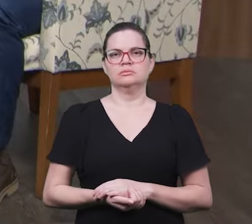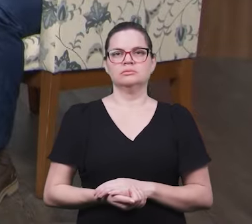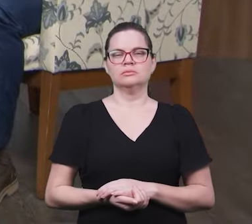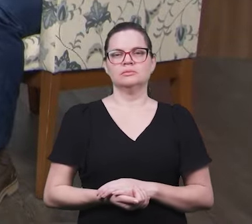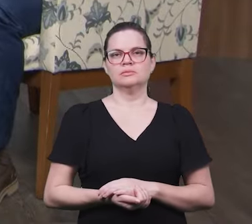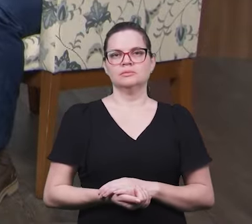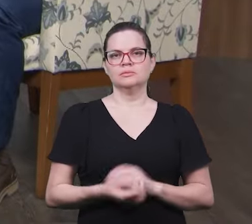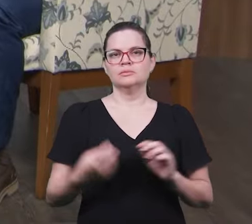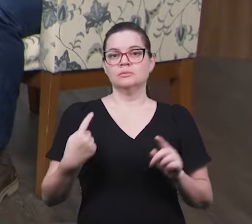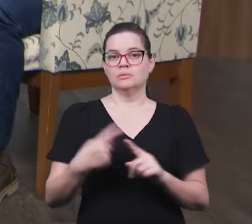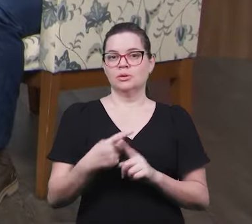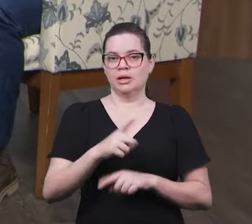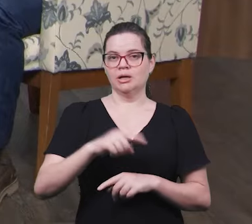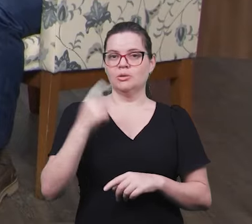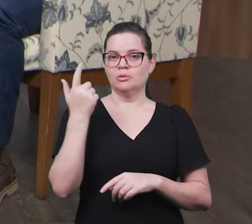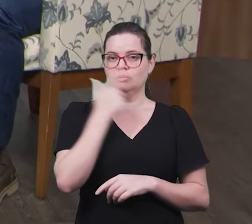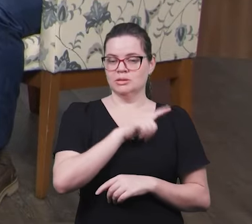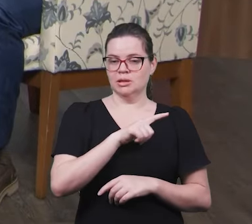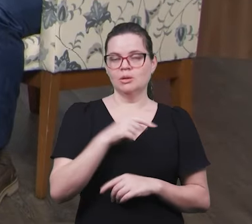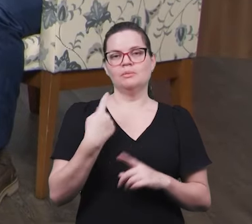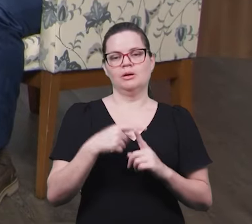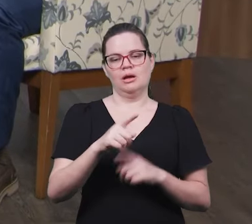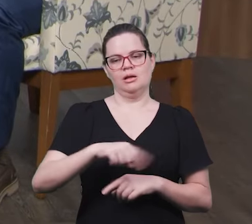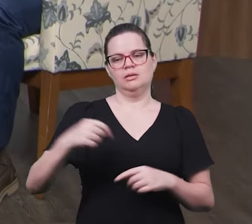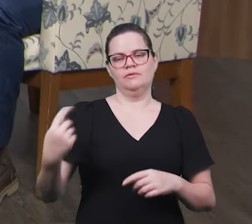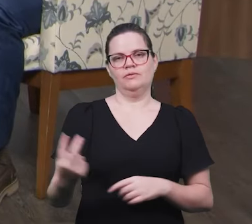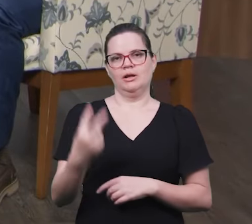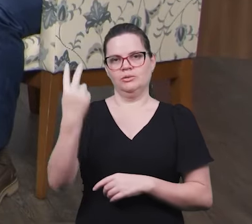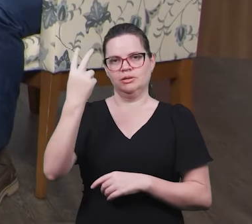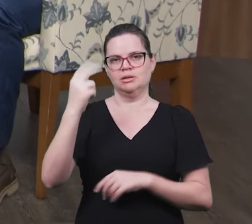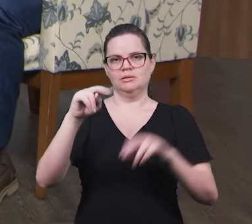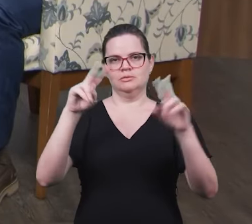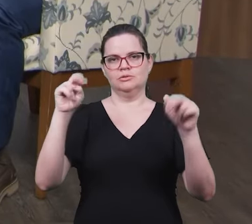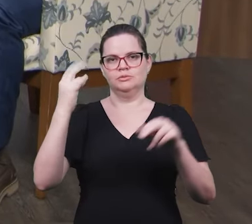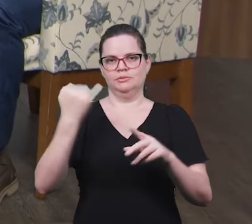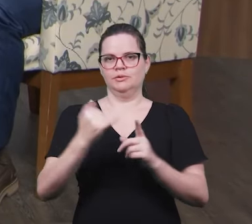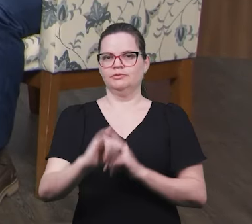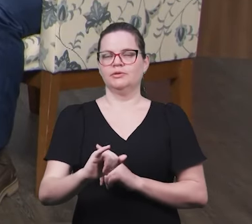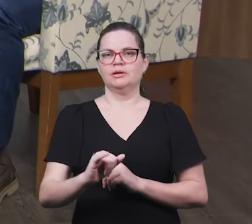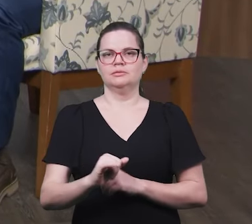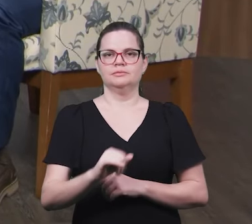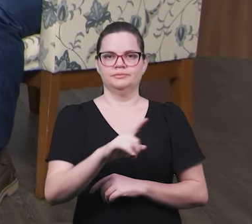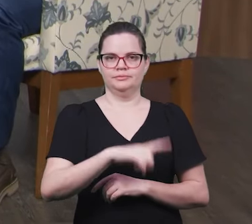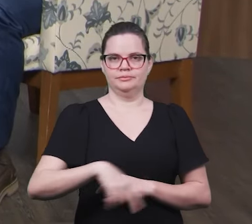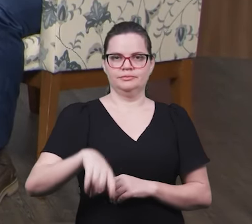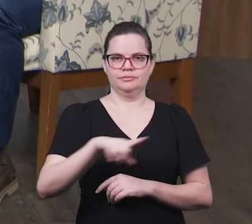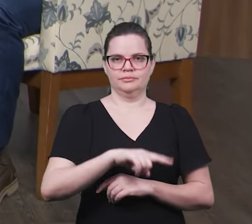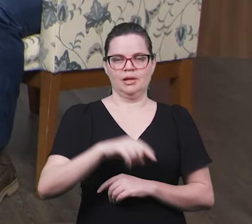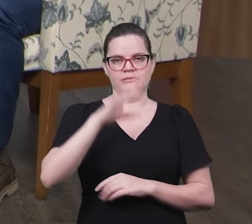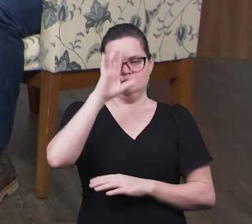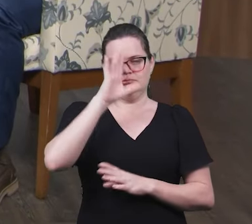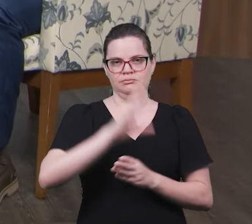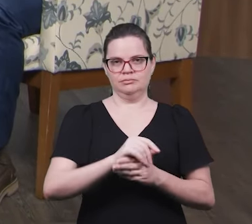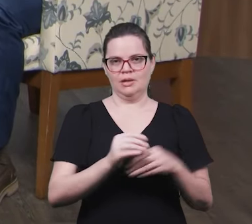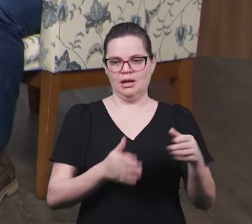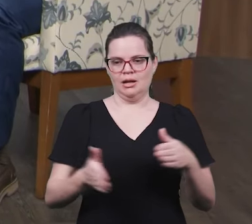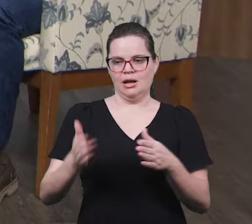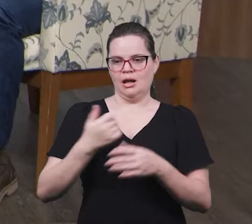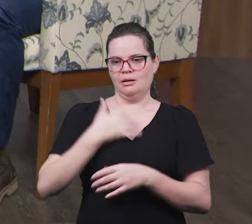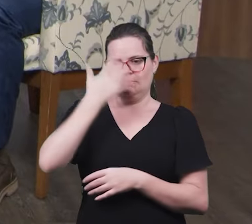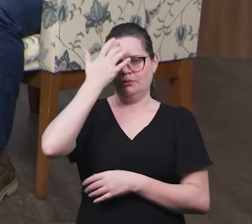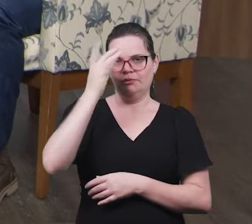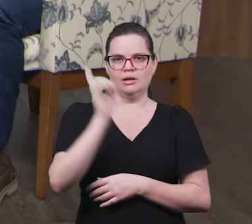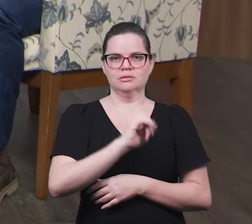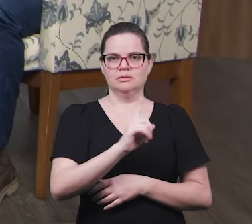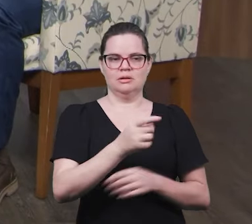exatamente porque valorizou o profético. Eles foram. O caminho não seria fácil. Romper com o